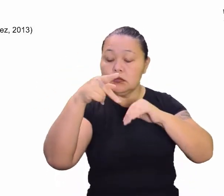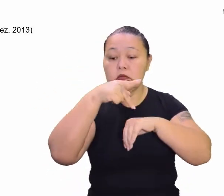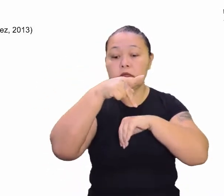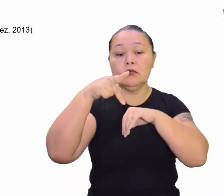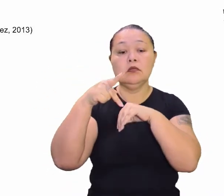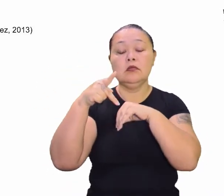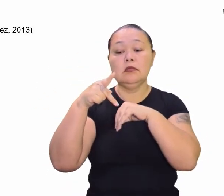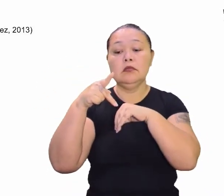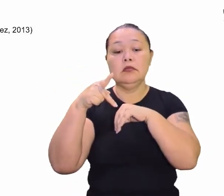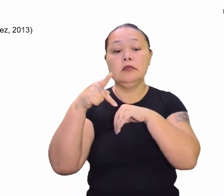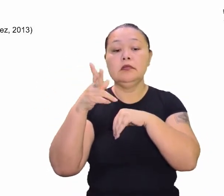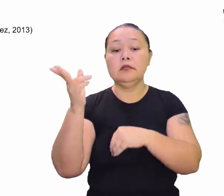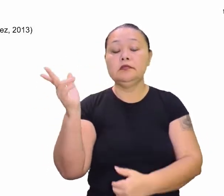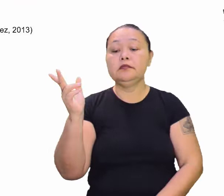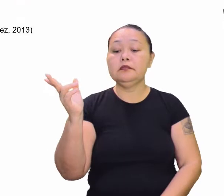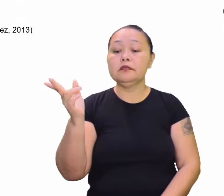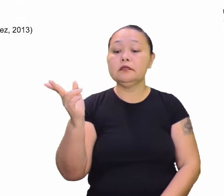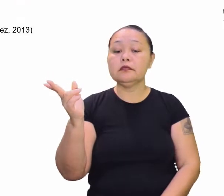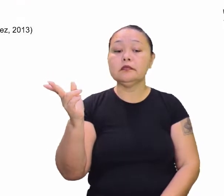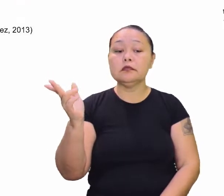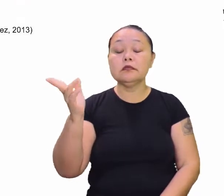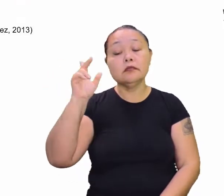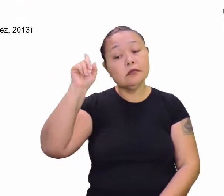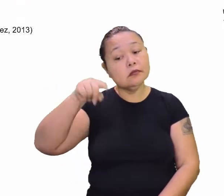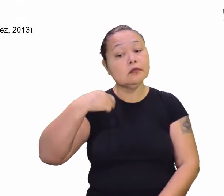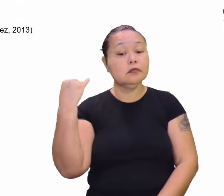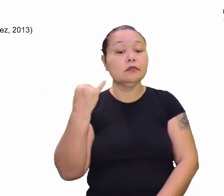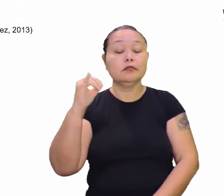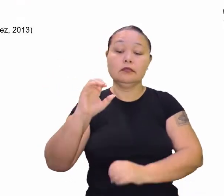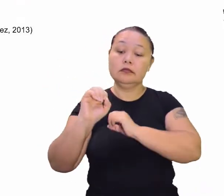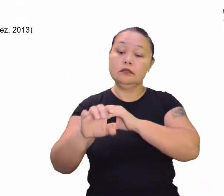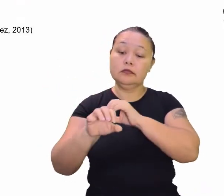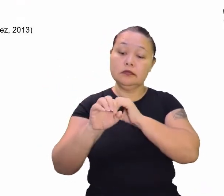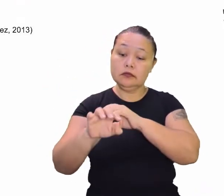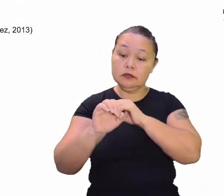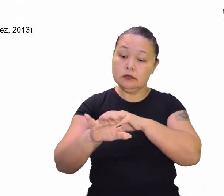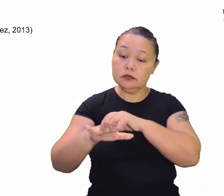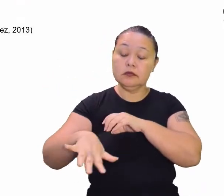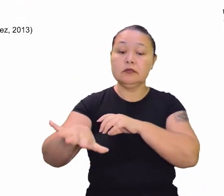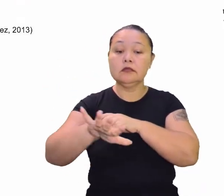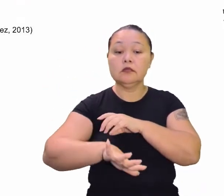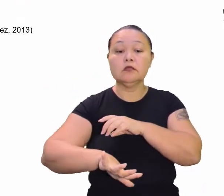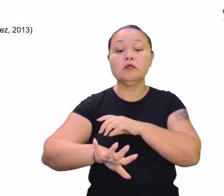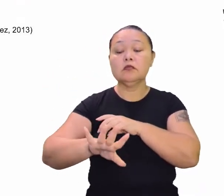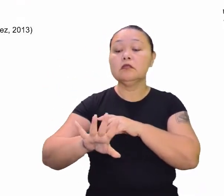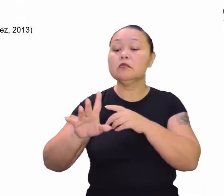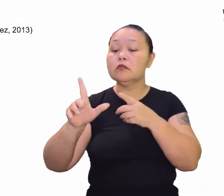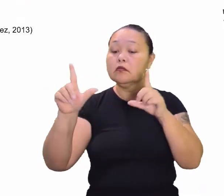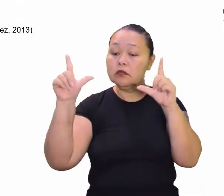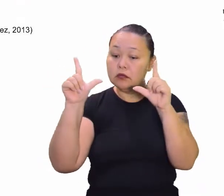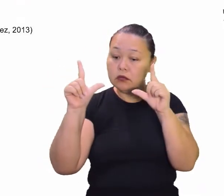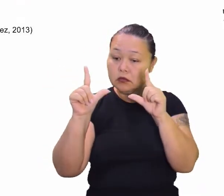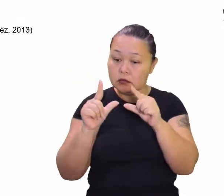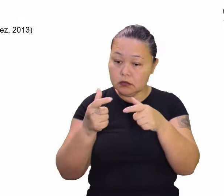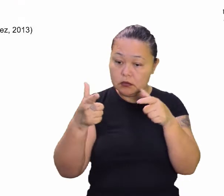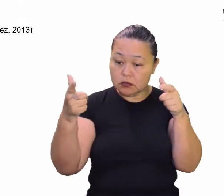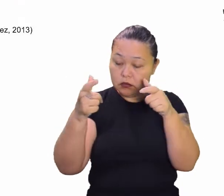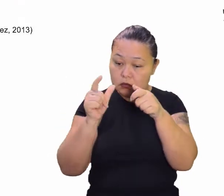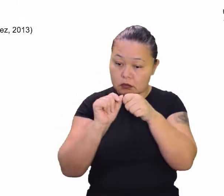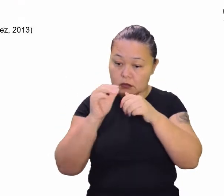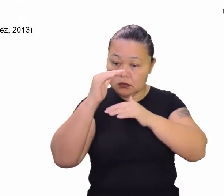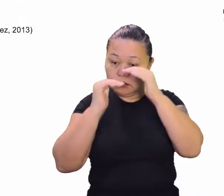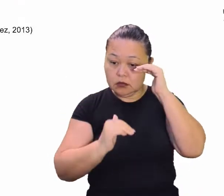mundo. Olha aí, galera, olha a importância da educação. Então, o motivo aí da redução dentro da